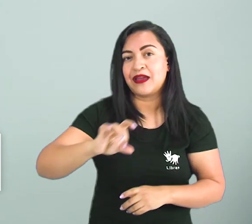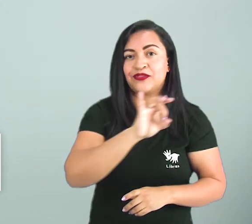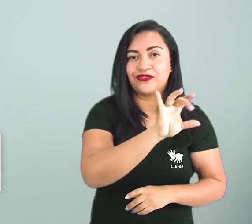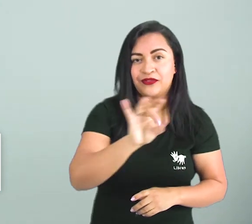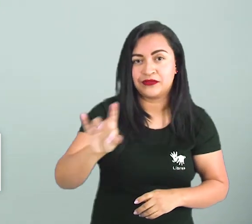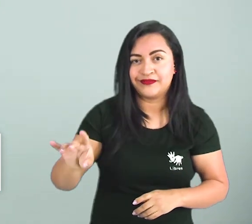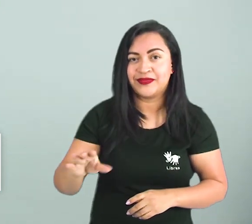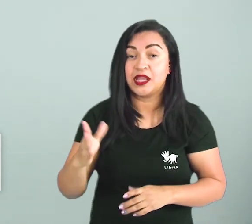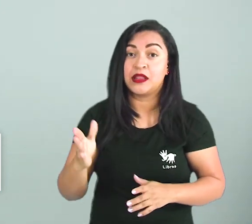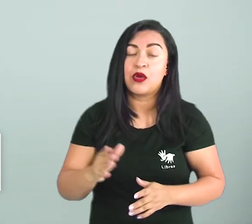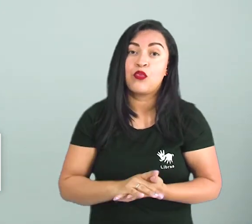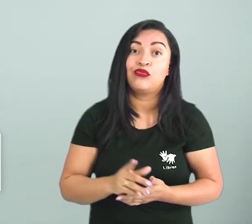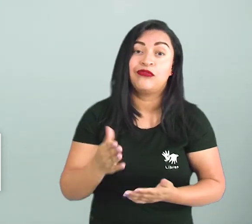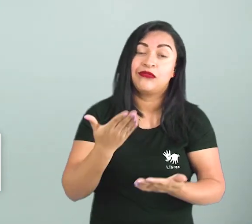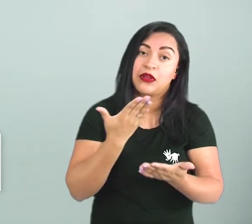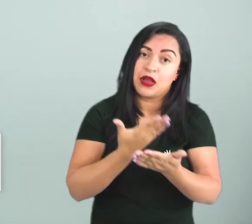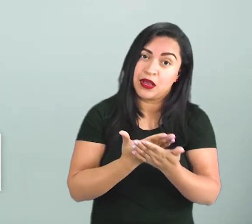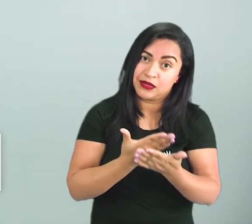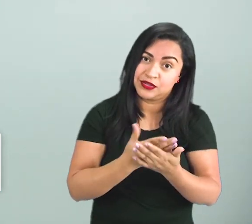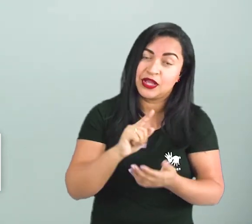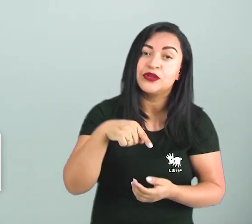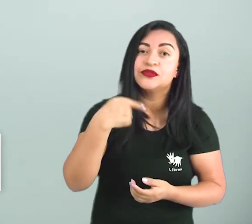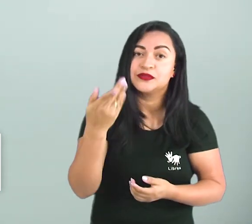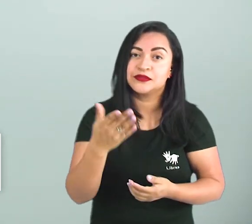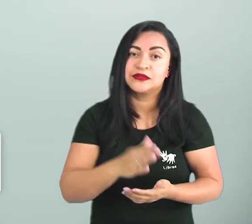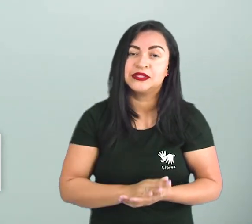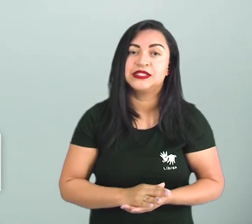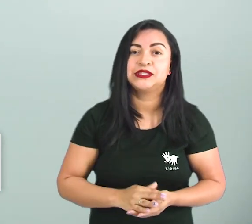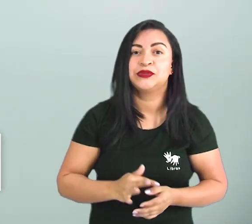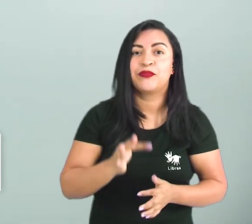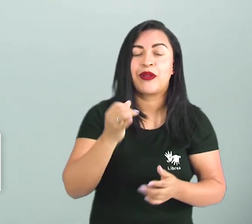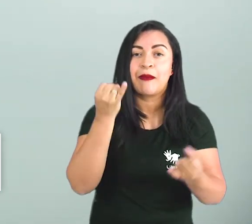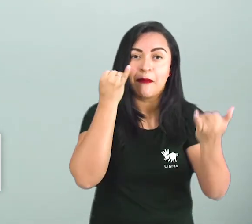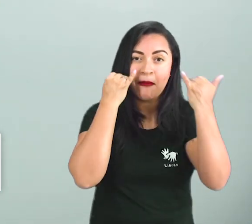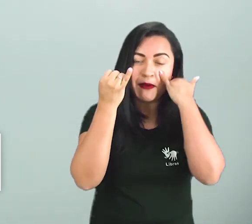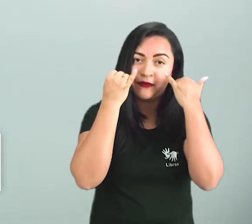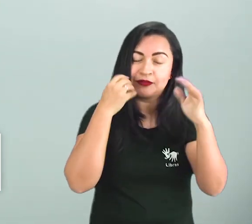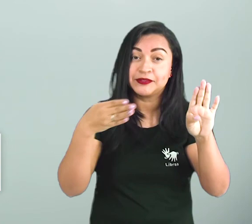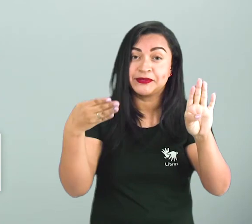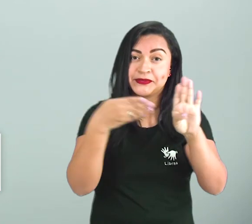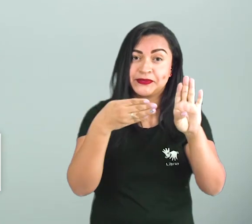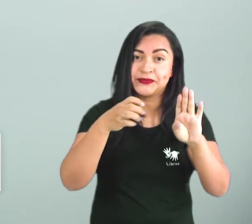de nos assistir nas próximas aulas e para mais informações, acesse a nossa